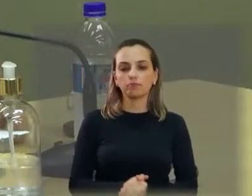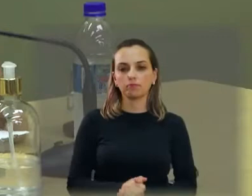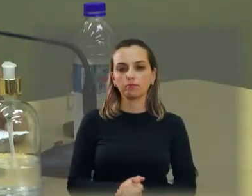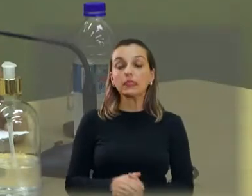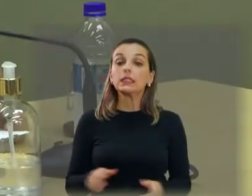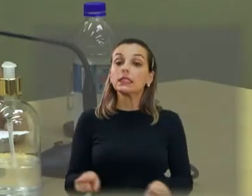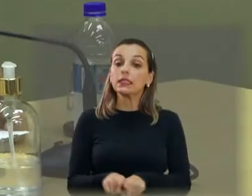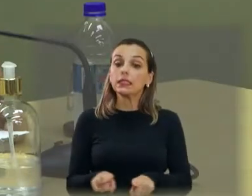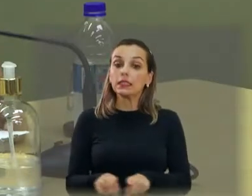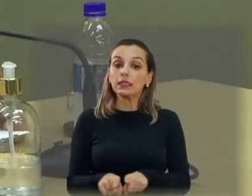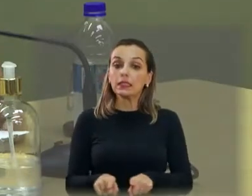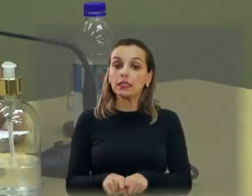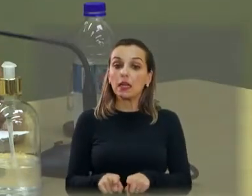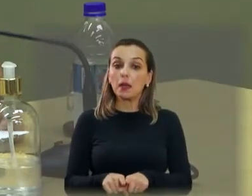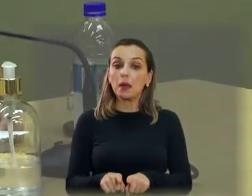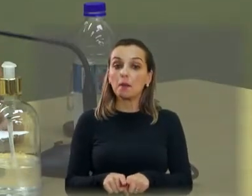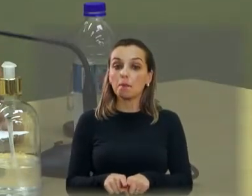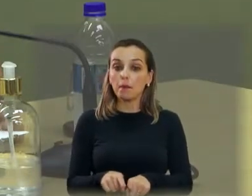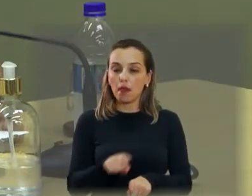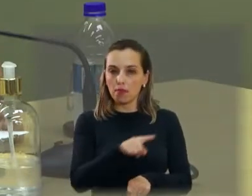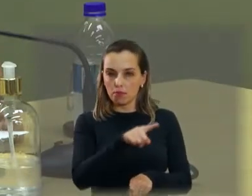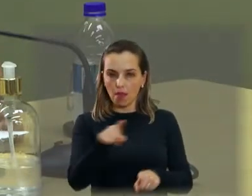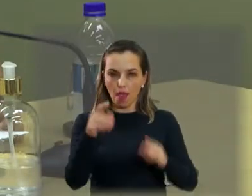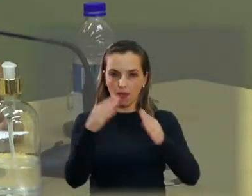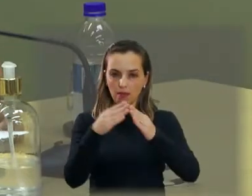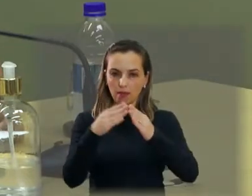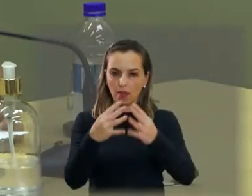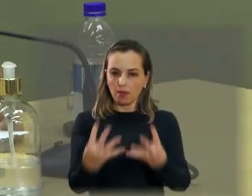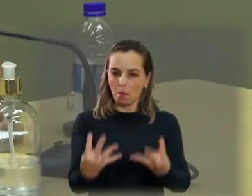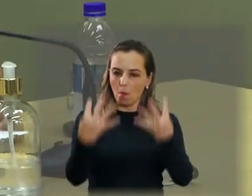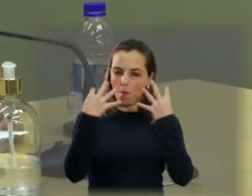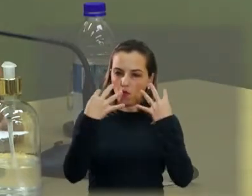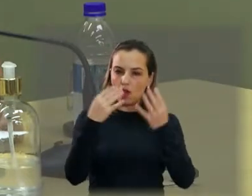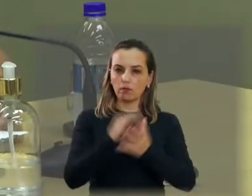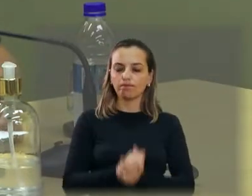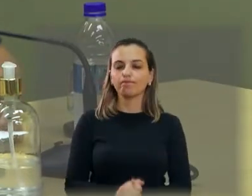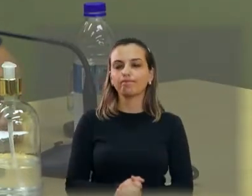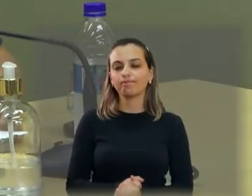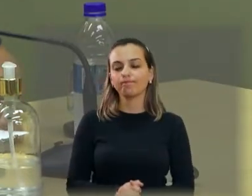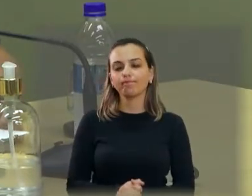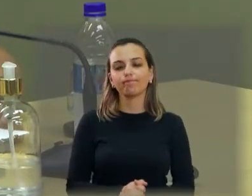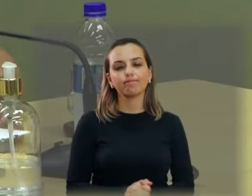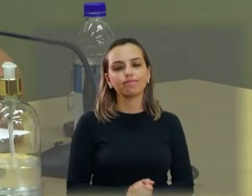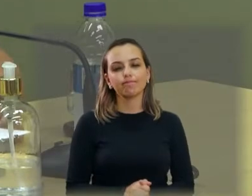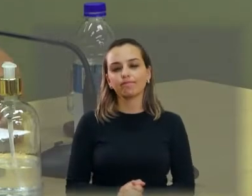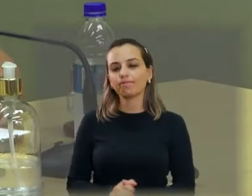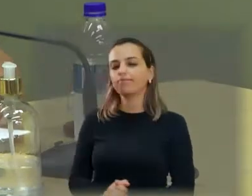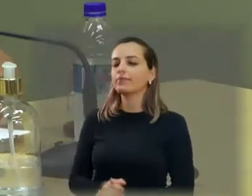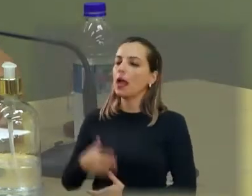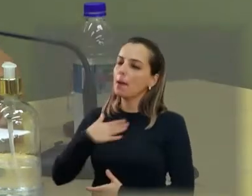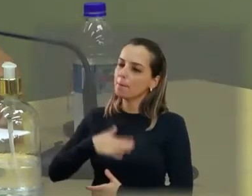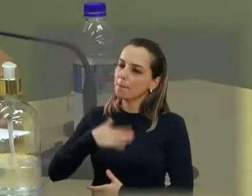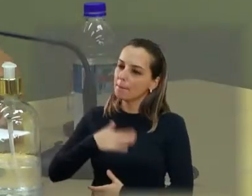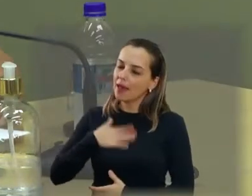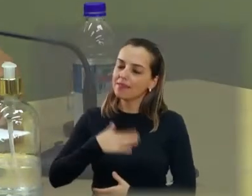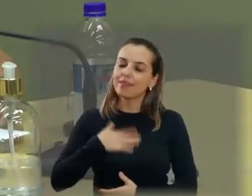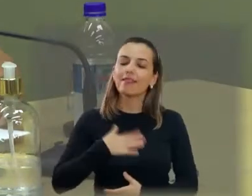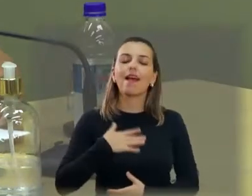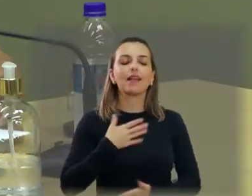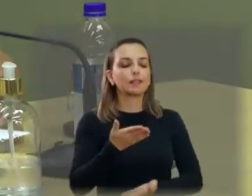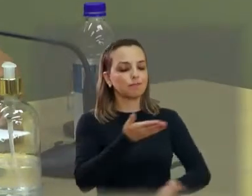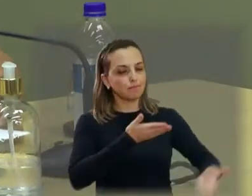noite também a quem está nos ouvindo de forma remota. Tainara, é sempre um prazer estar partilhando de